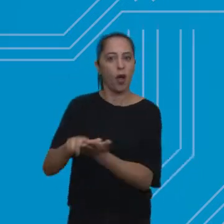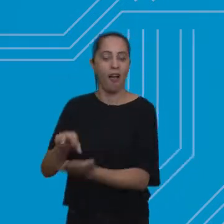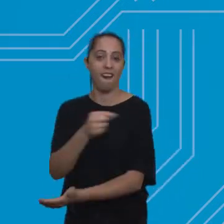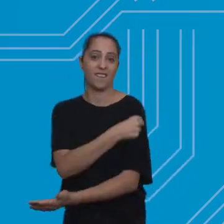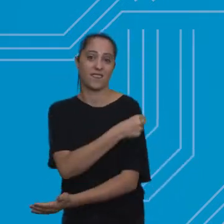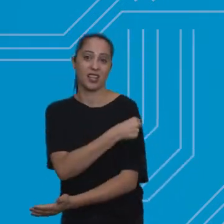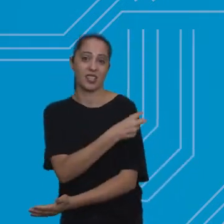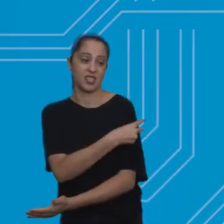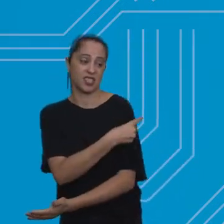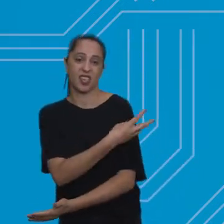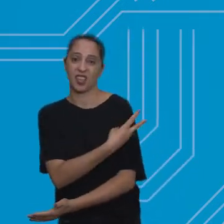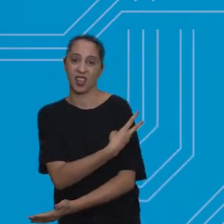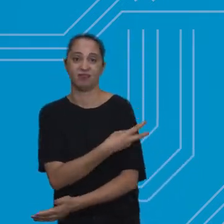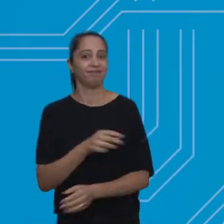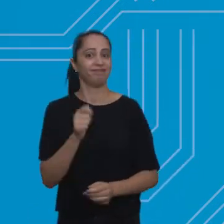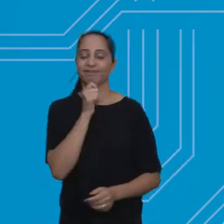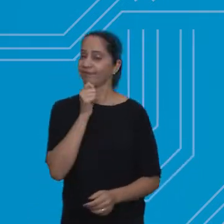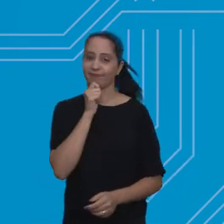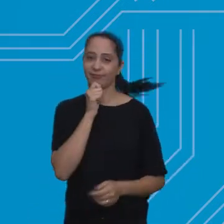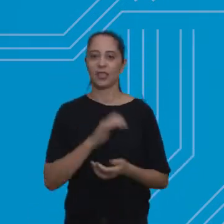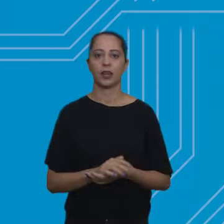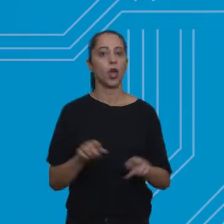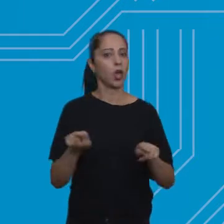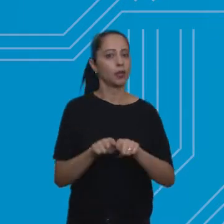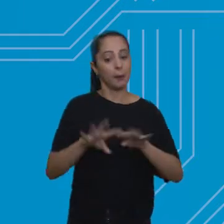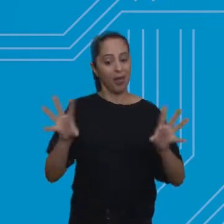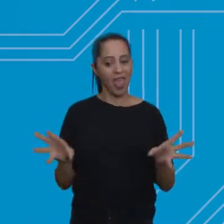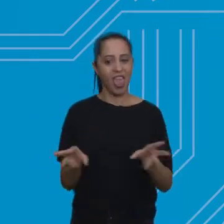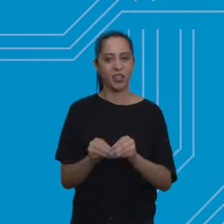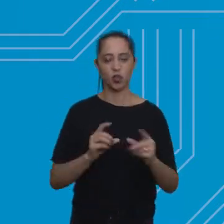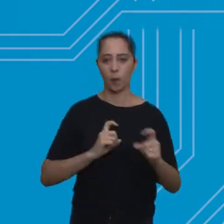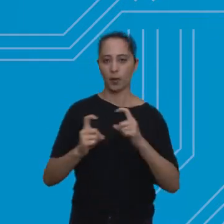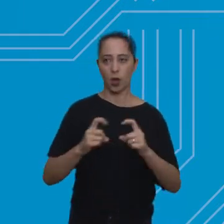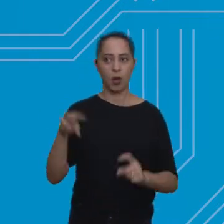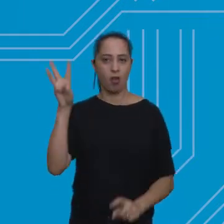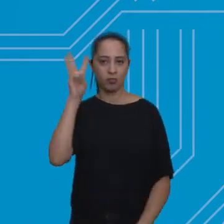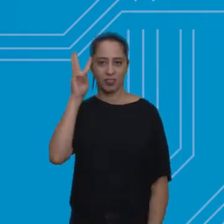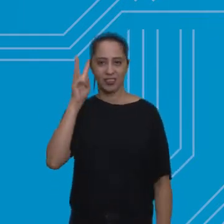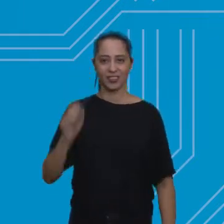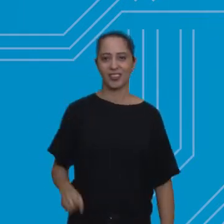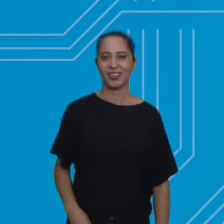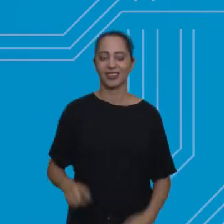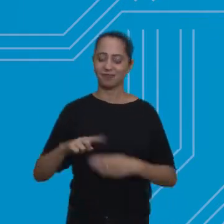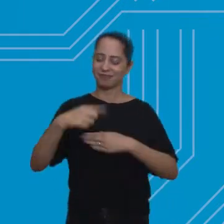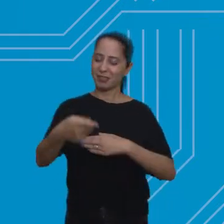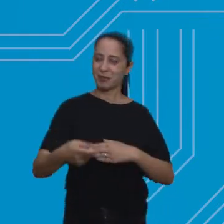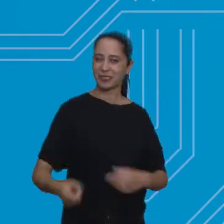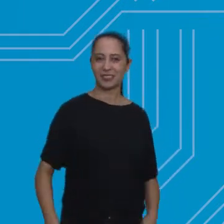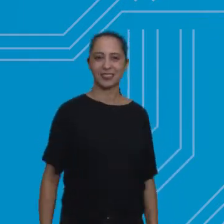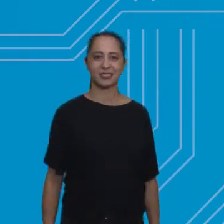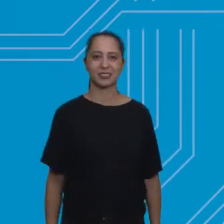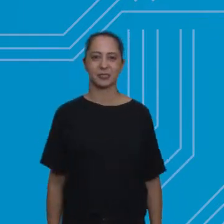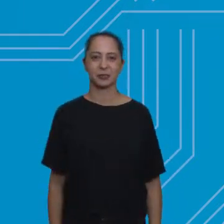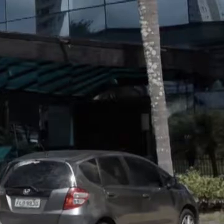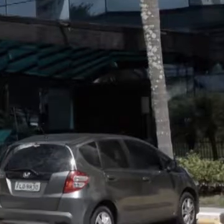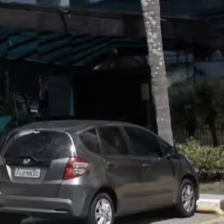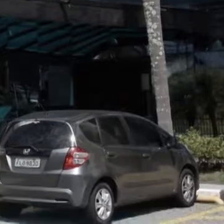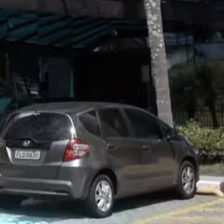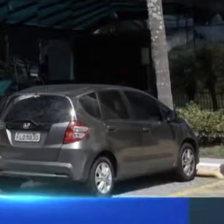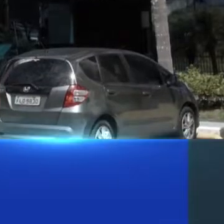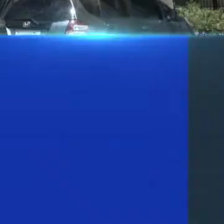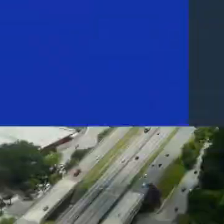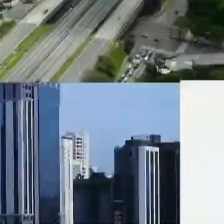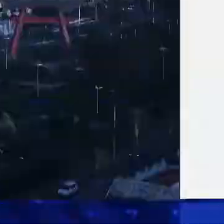na cidade não completaram o ciclo vacinal. Ainda tem o resumo da sessão da última terça-feira. É daqui a pouco.